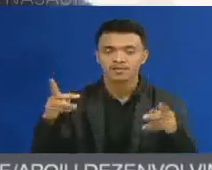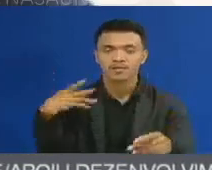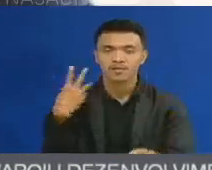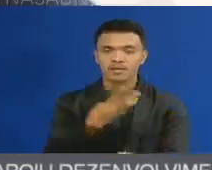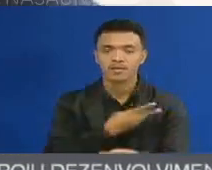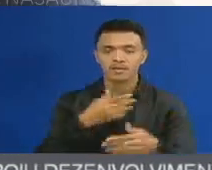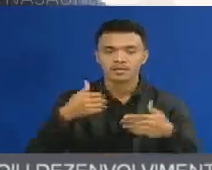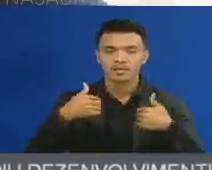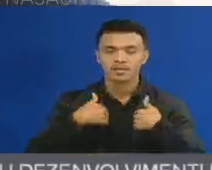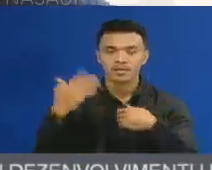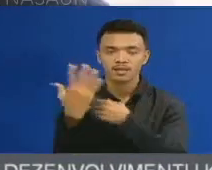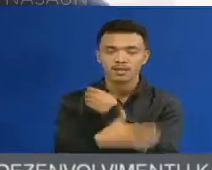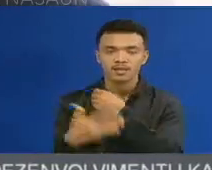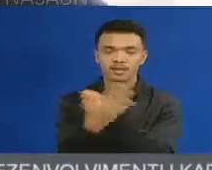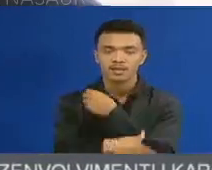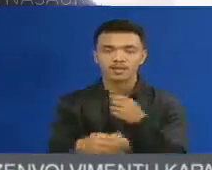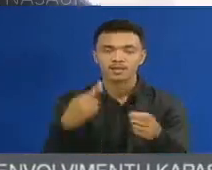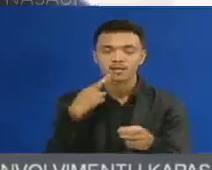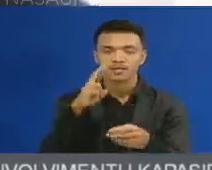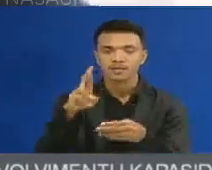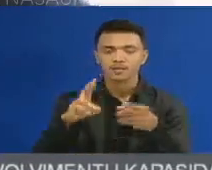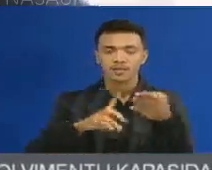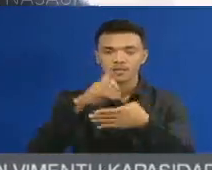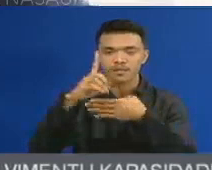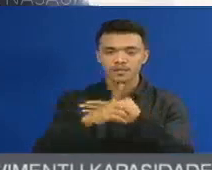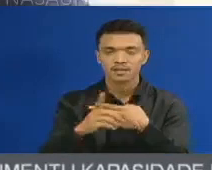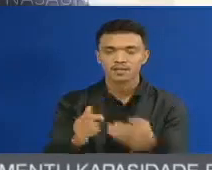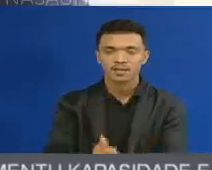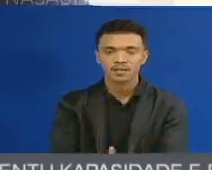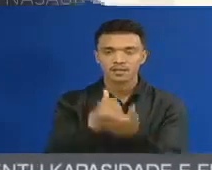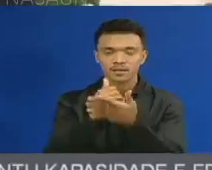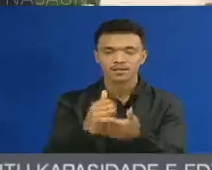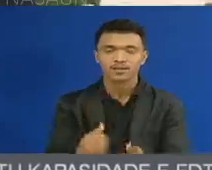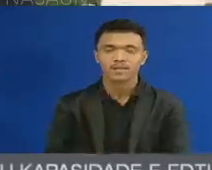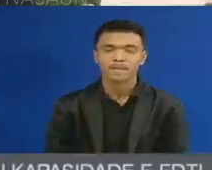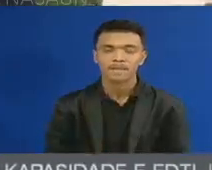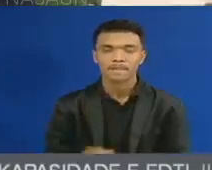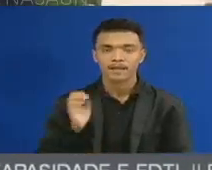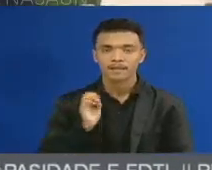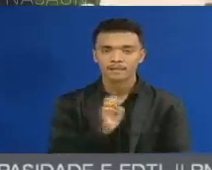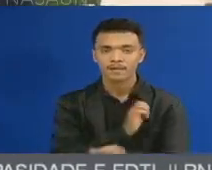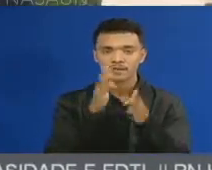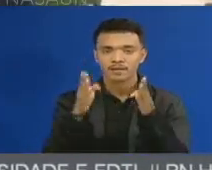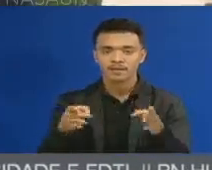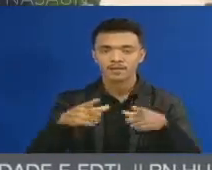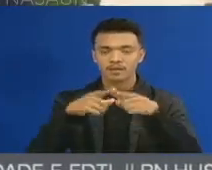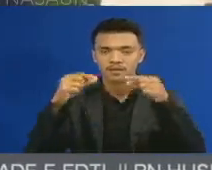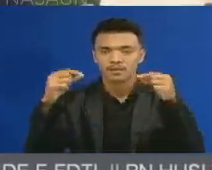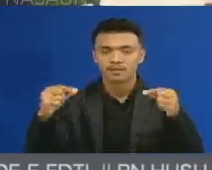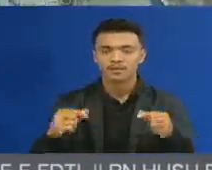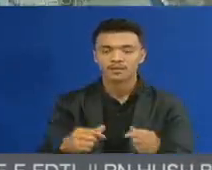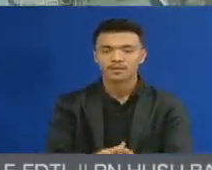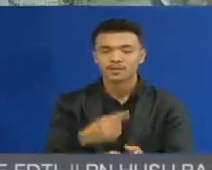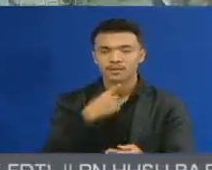itanianação sira não responde para desastre, não fornece assistência humanitária. Embaixador Japão Tetsuya Kimura